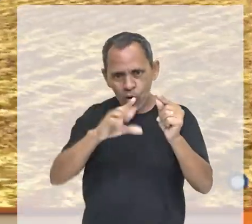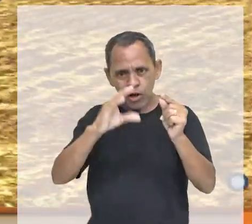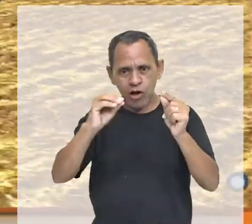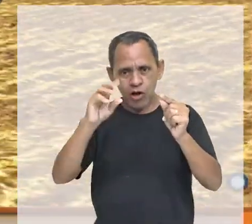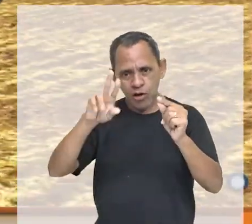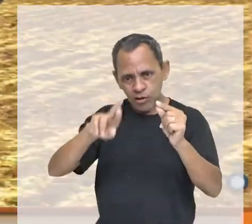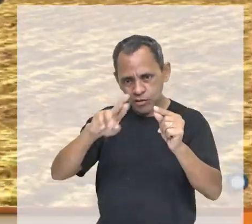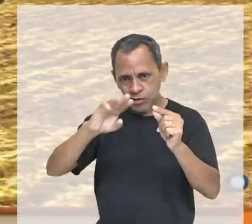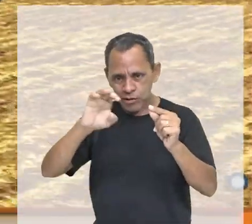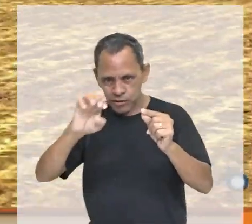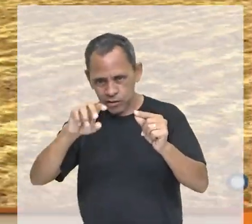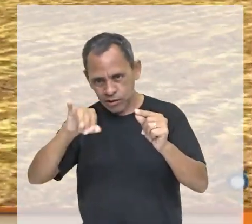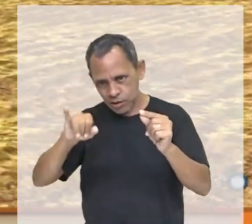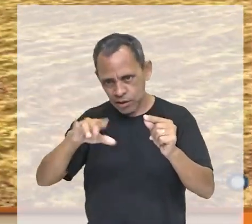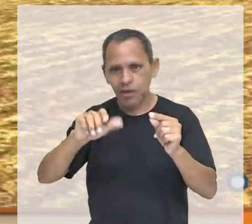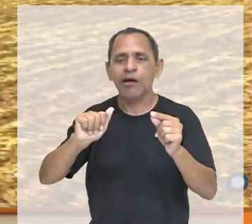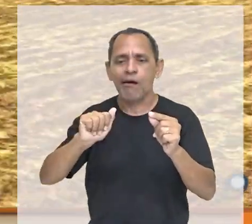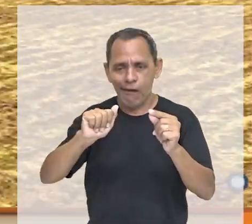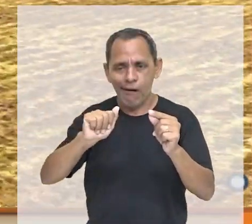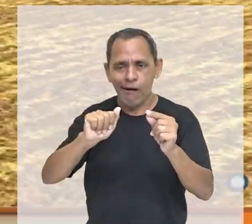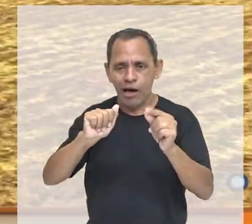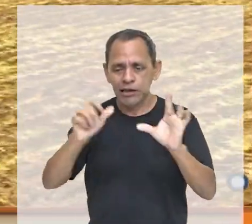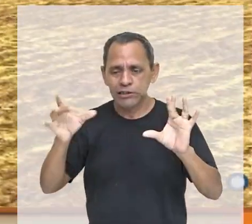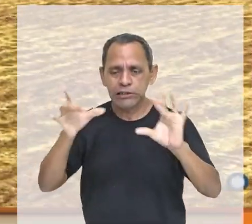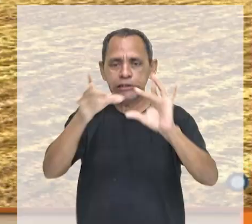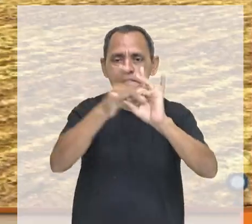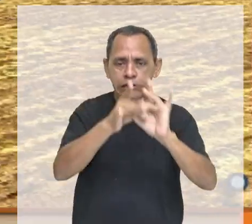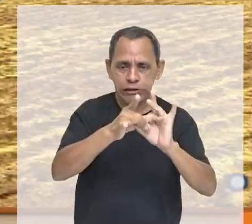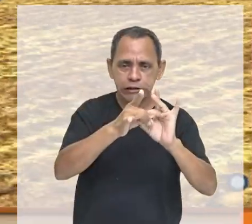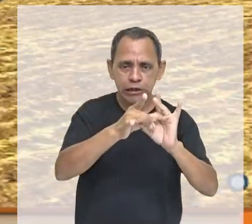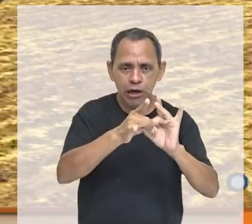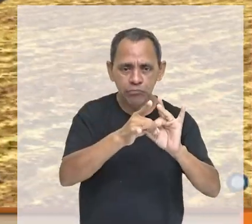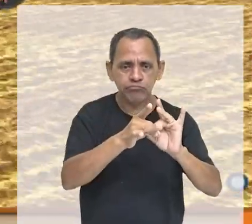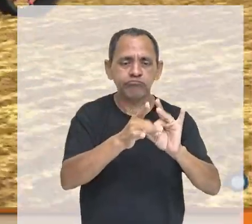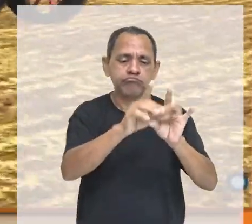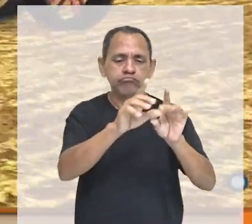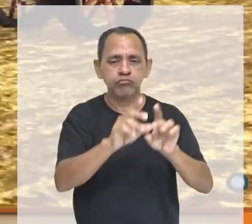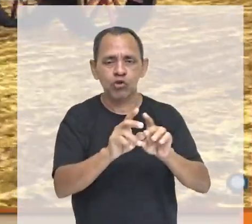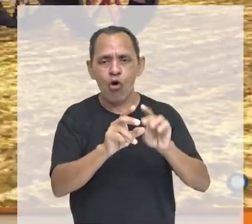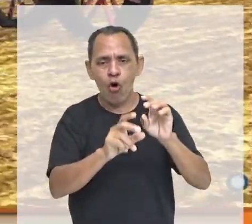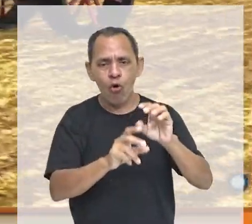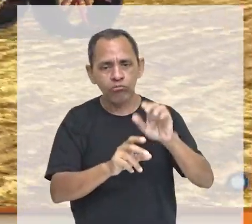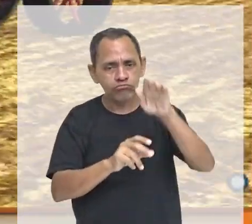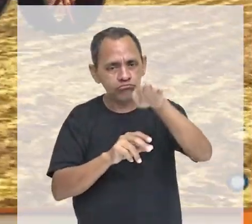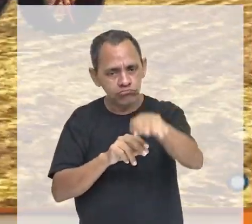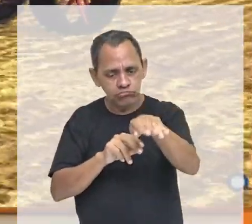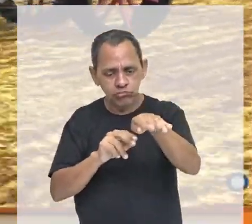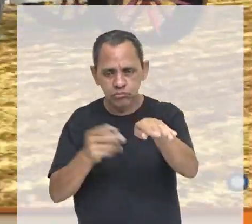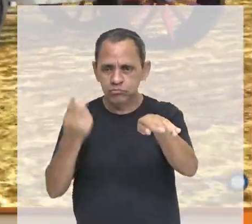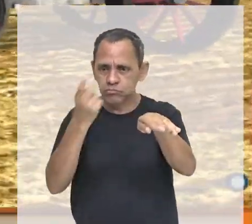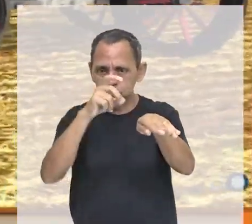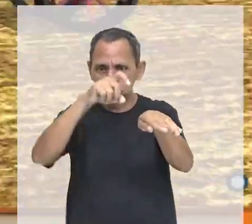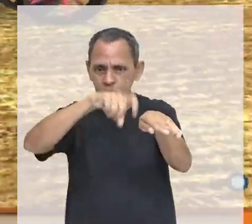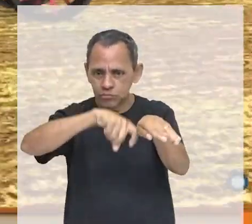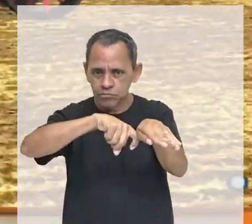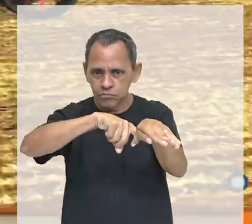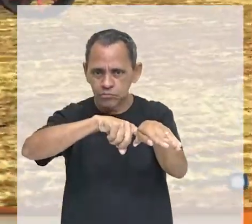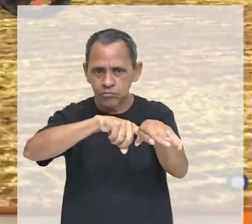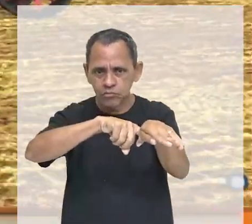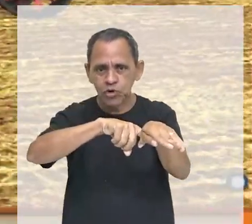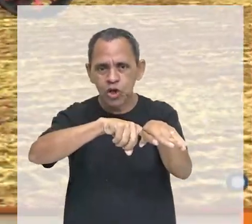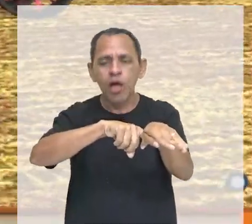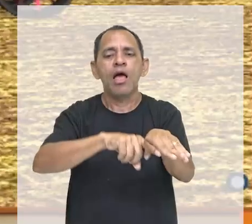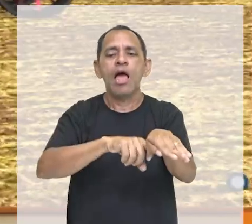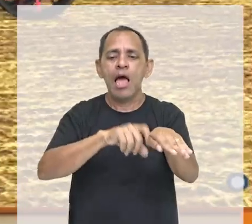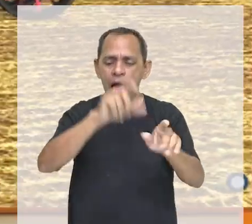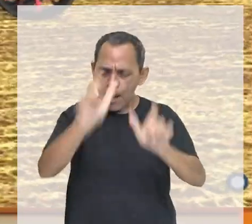outro módulo desse sistema, que é onde esse rapaz aqui, inclusive, ali em cima está alimentando, né,